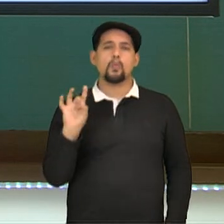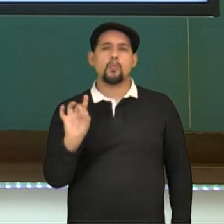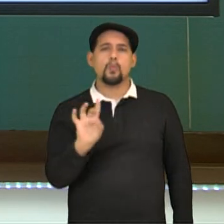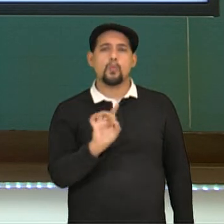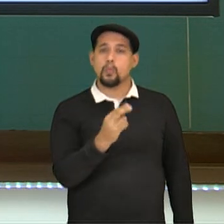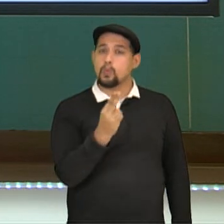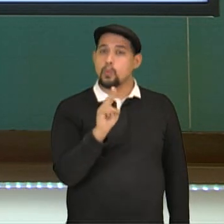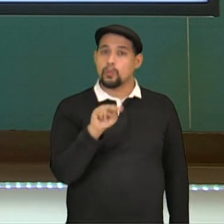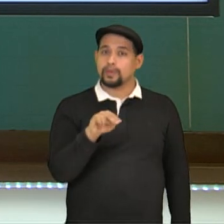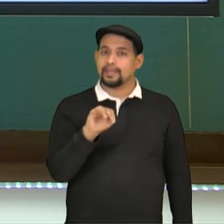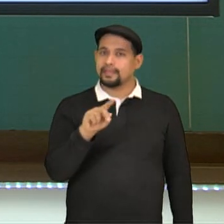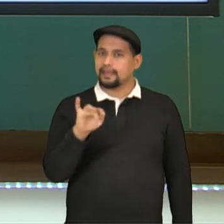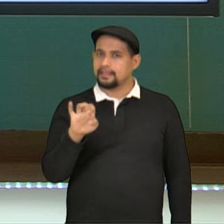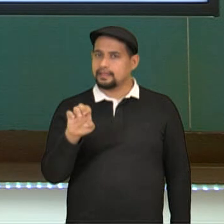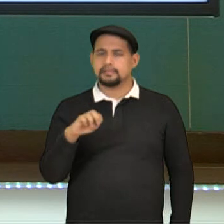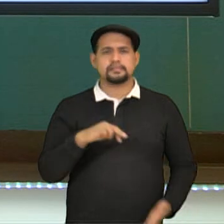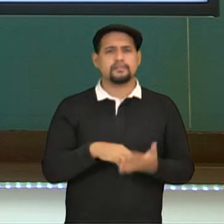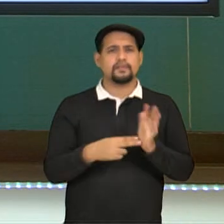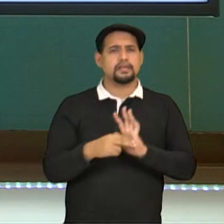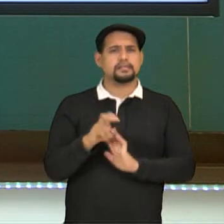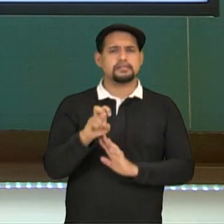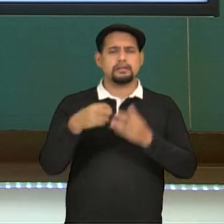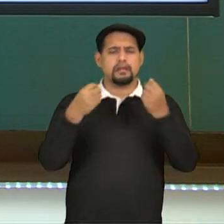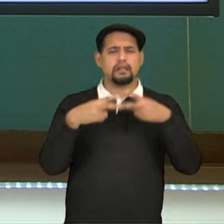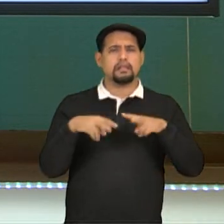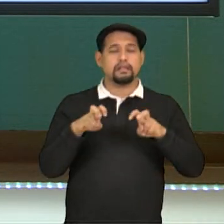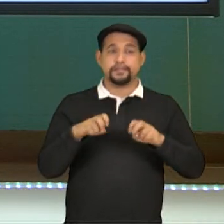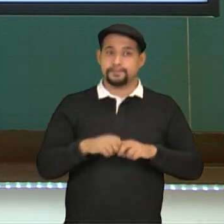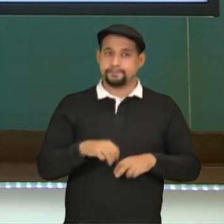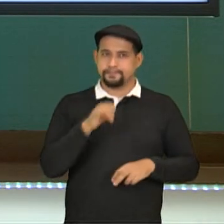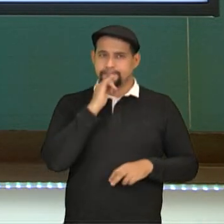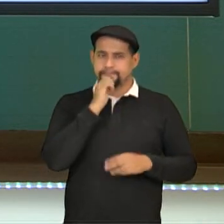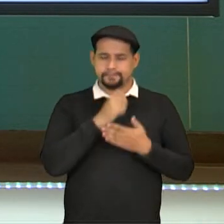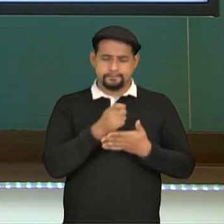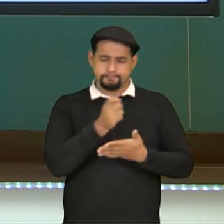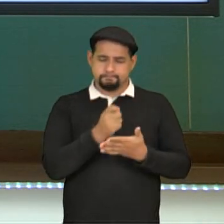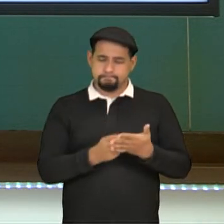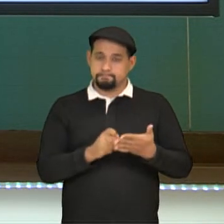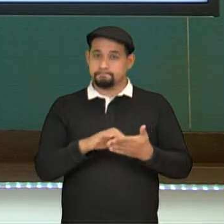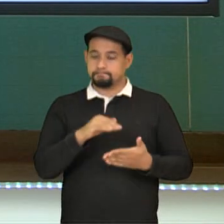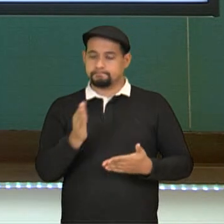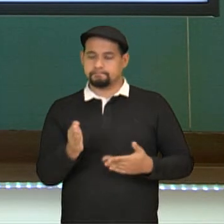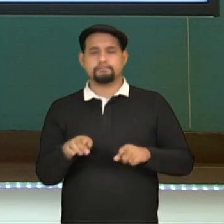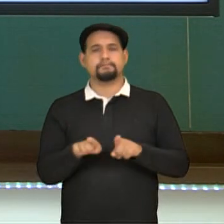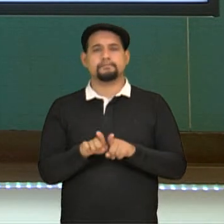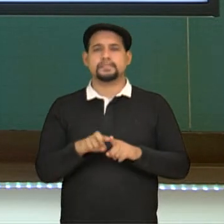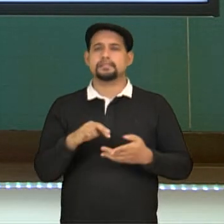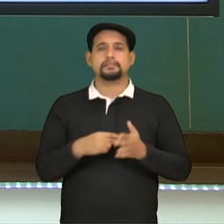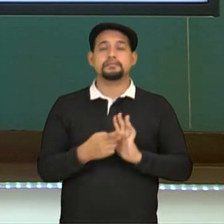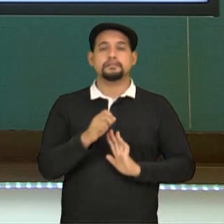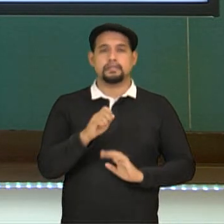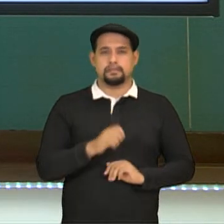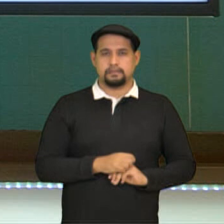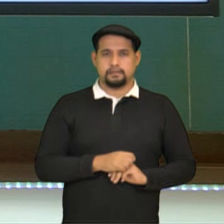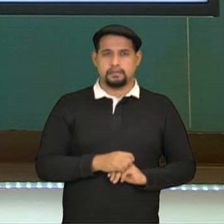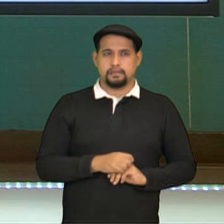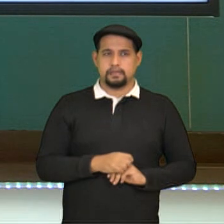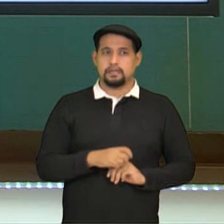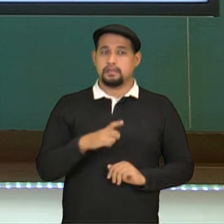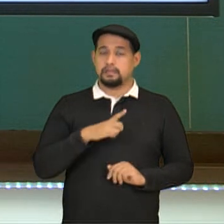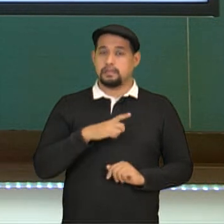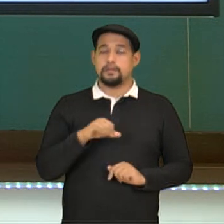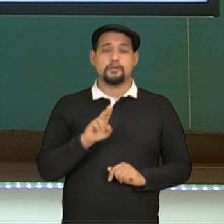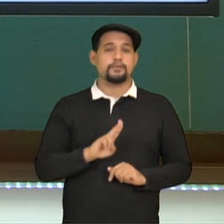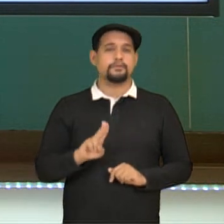ele vale 5. Então, o que ele está falando, ó? O algarismo escrito à esquerda do outro, né? Então aqui, ó, esse